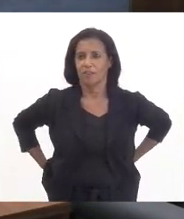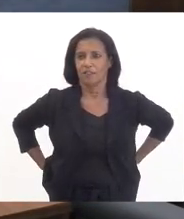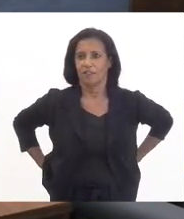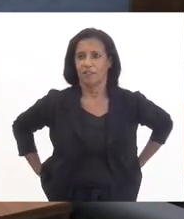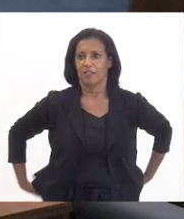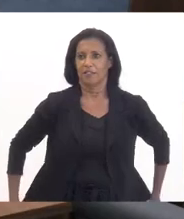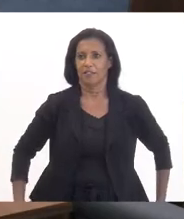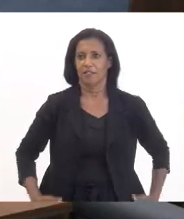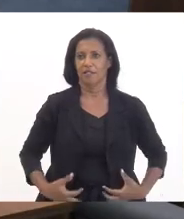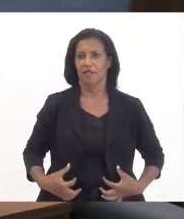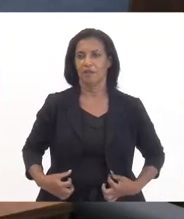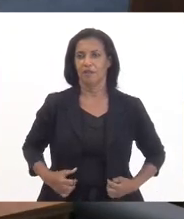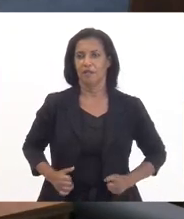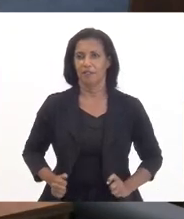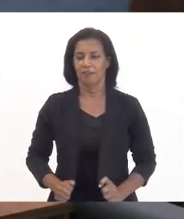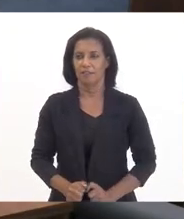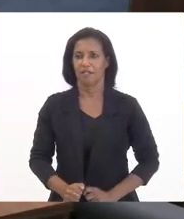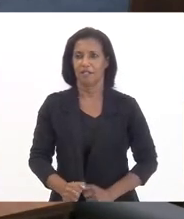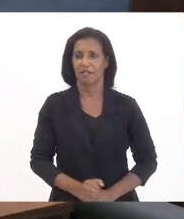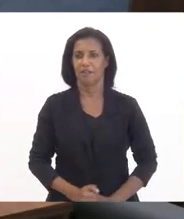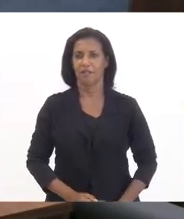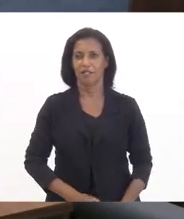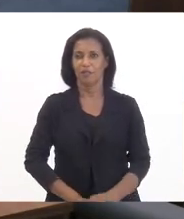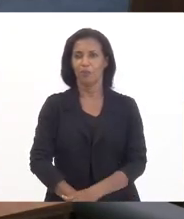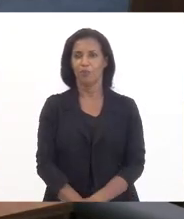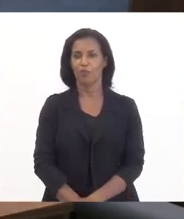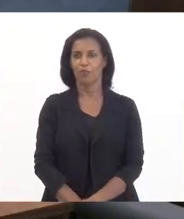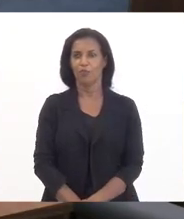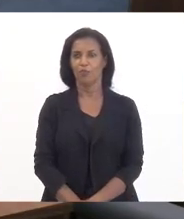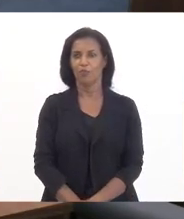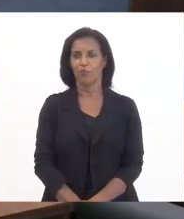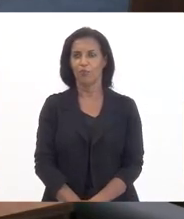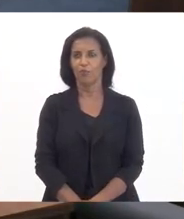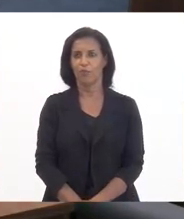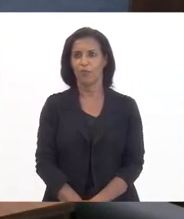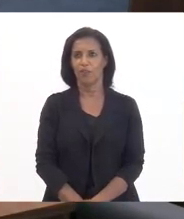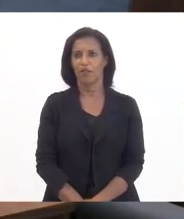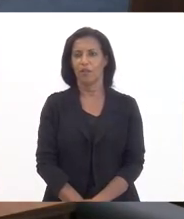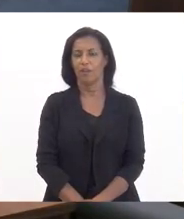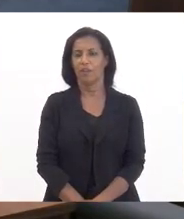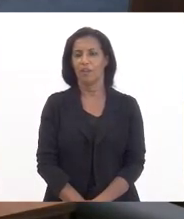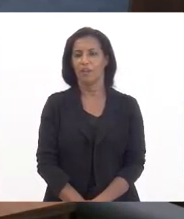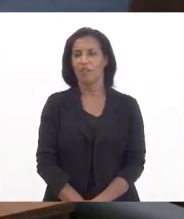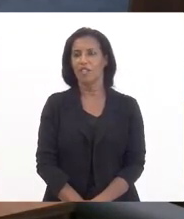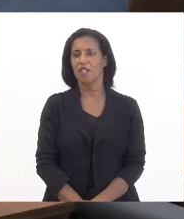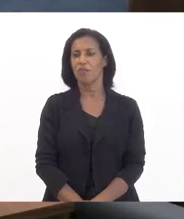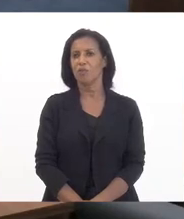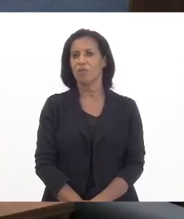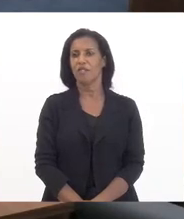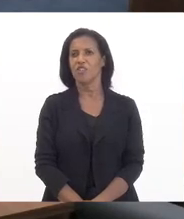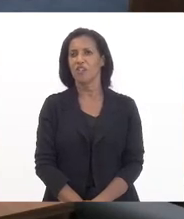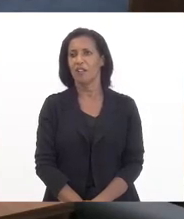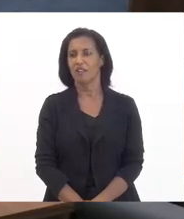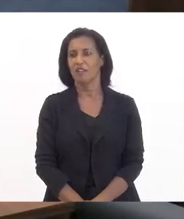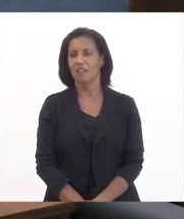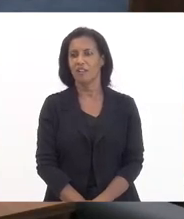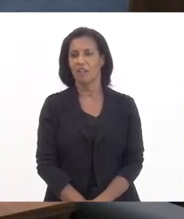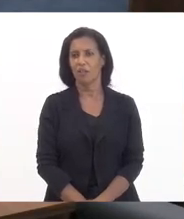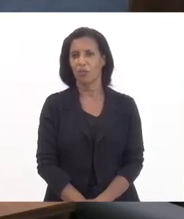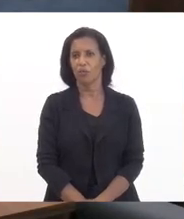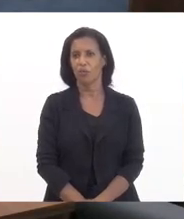O que é ciência, meu amigo? Criminologia é uma terminologia.